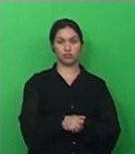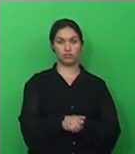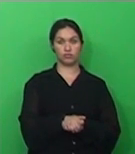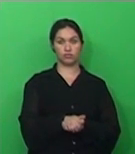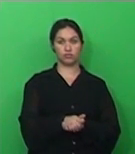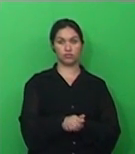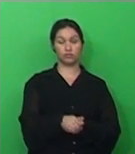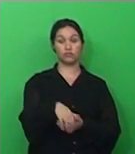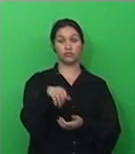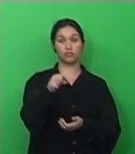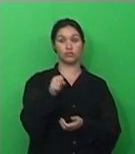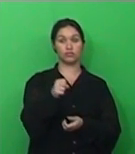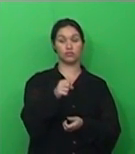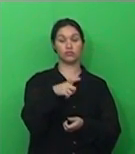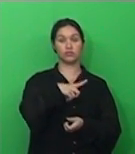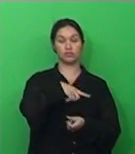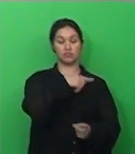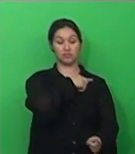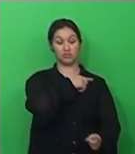vetos